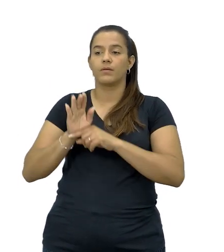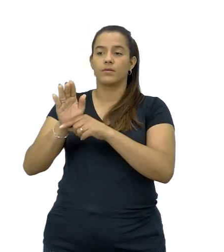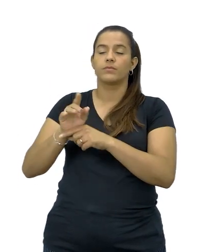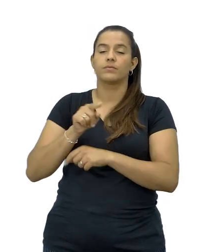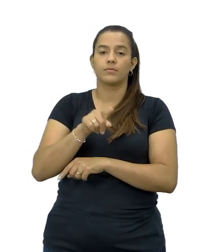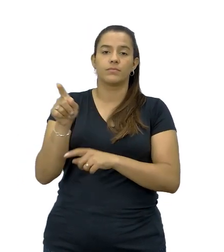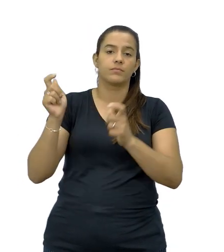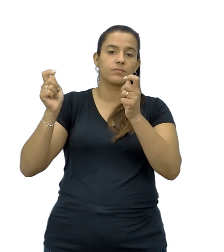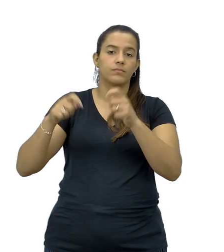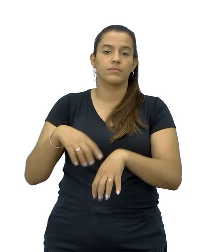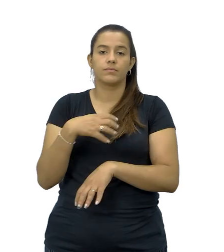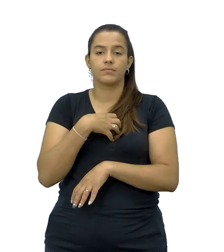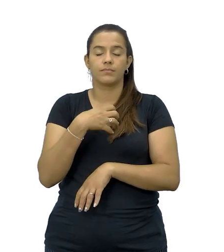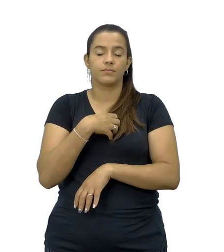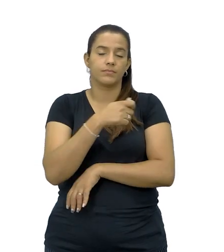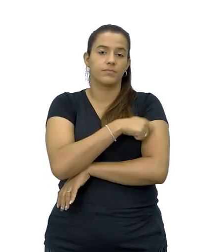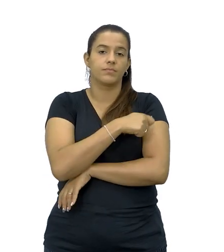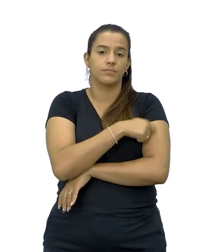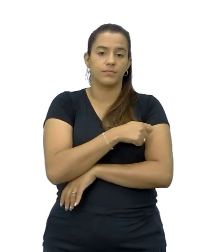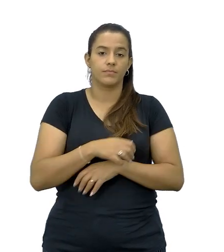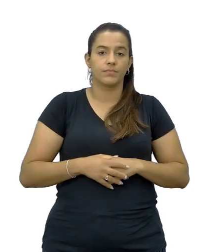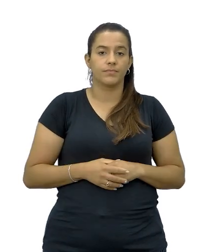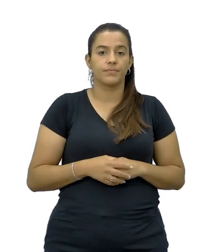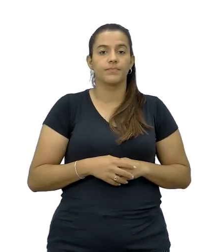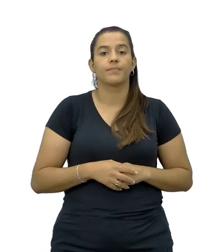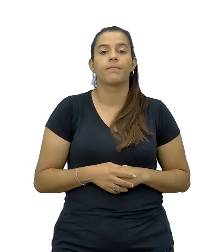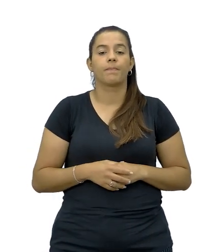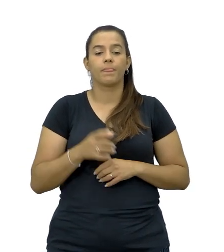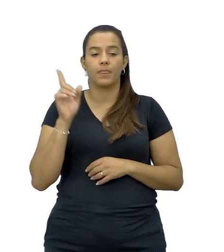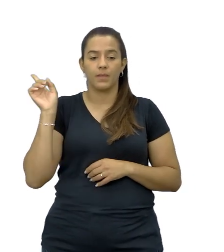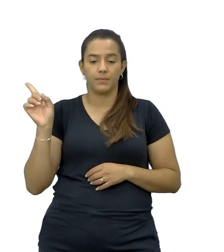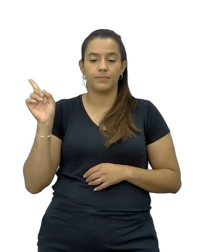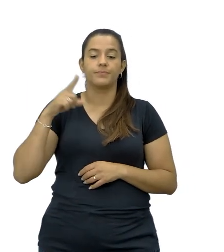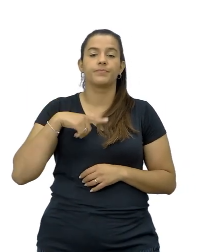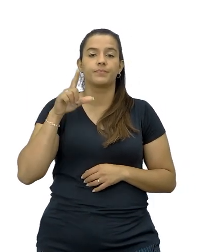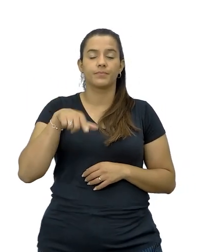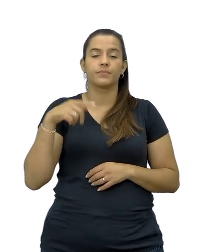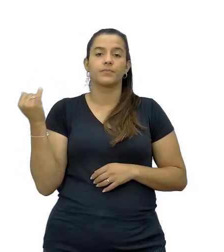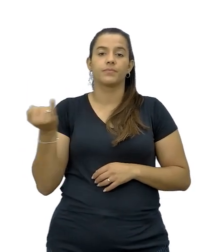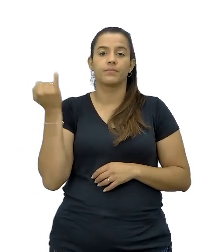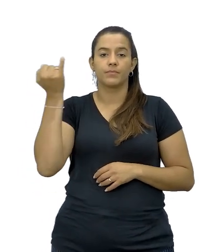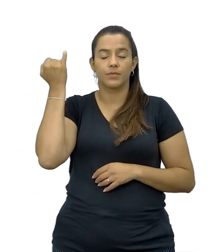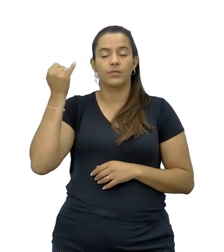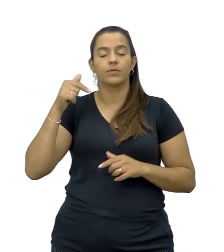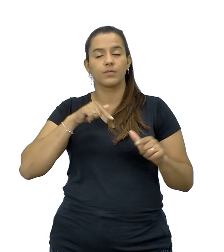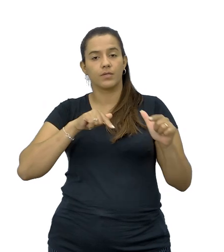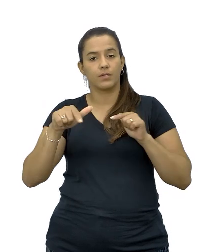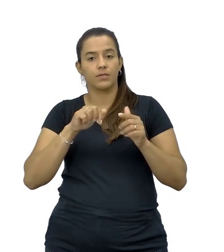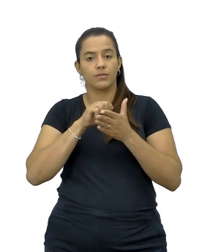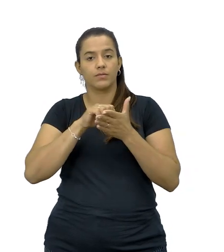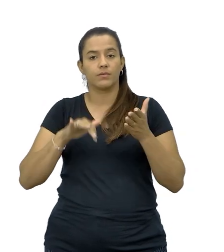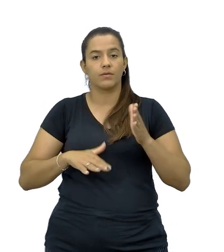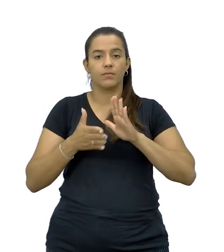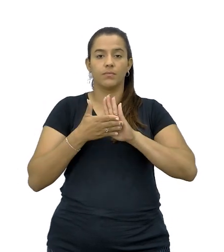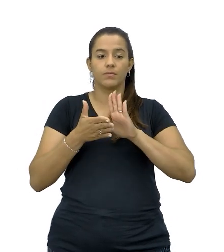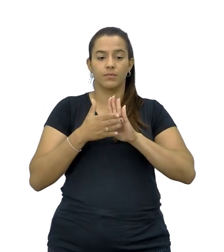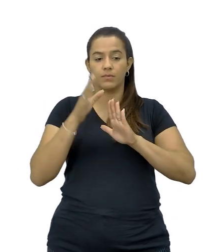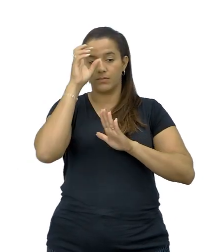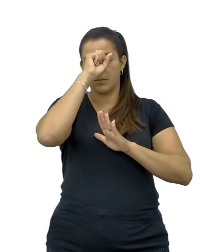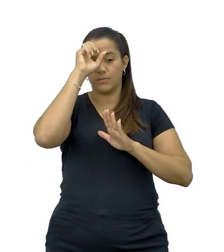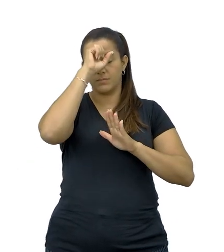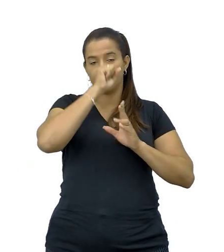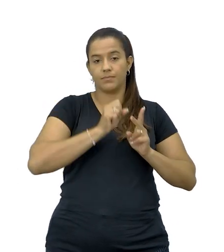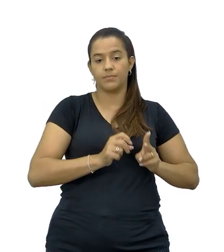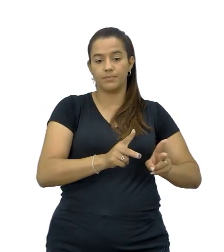de competências socioemocionais. Esse caderno é muito importante porque também trabalha junto com as atividades propostas no Aprender Sempre,